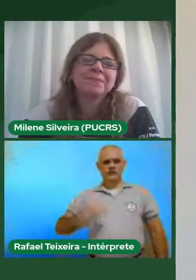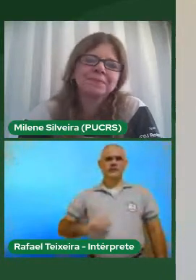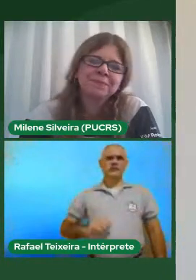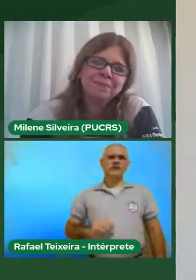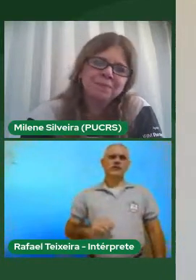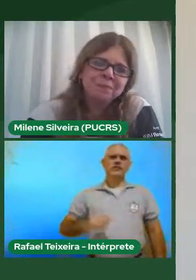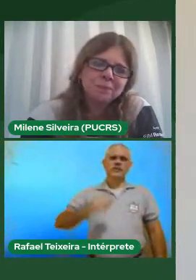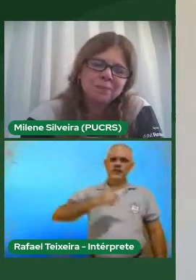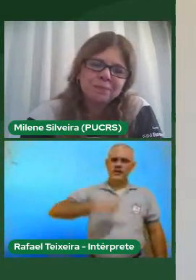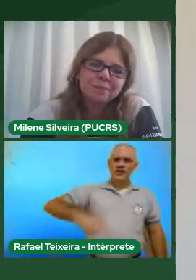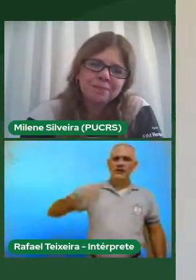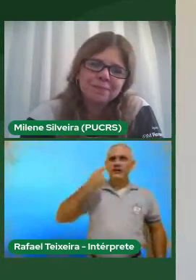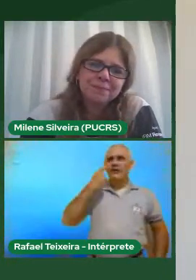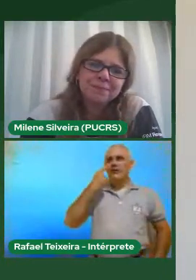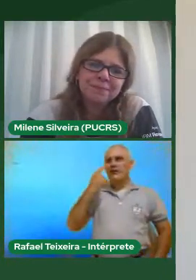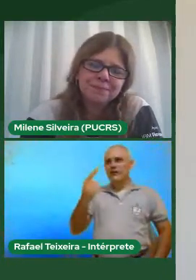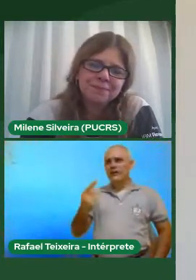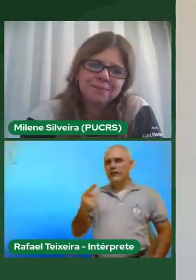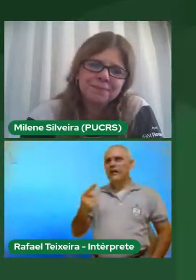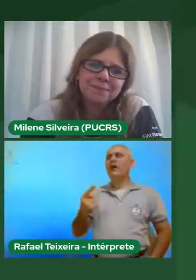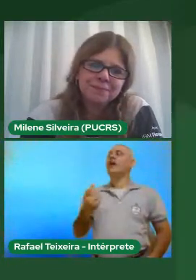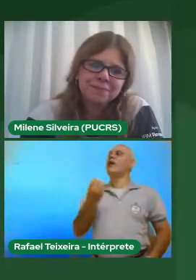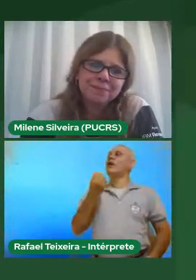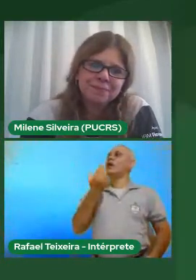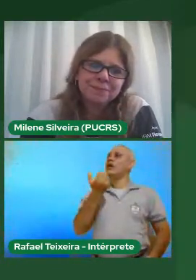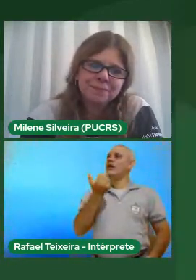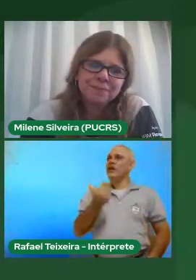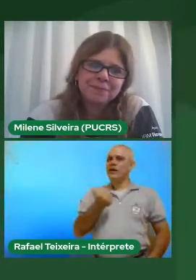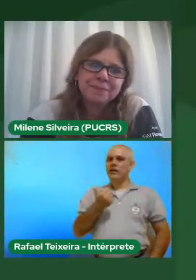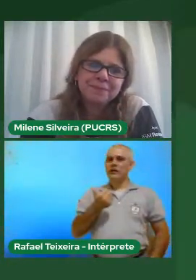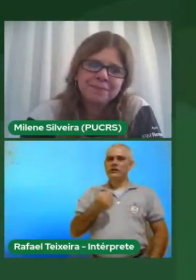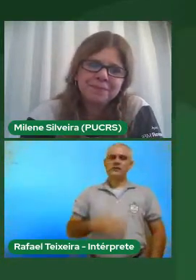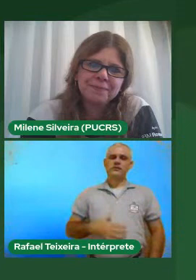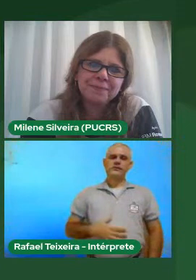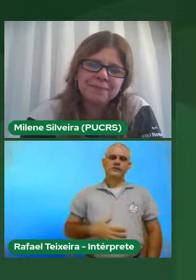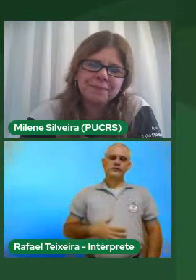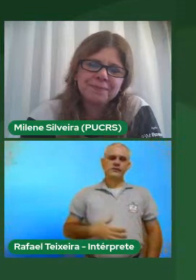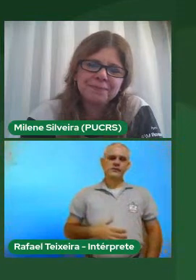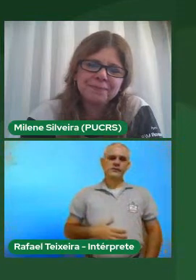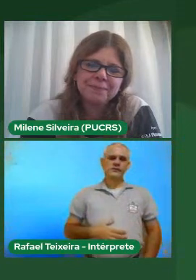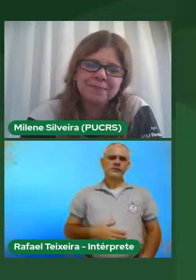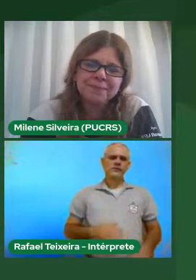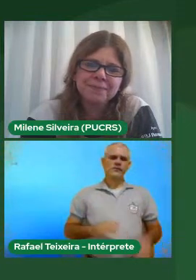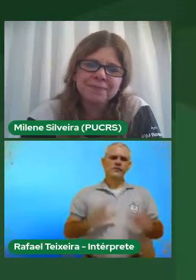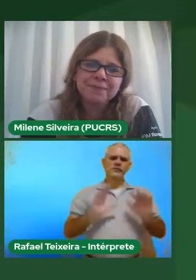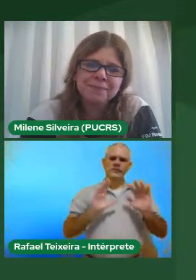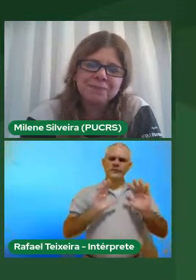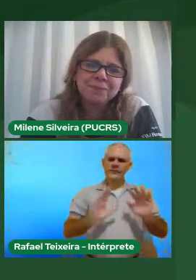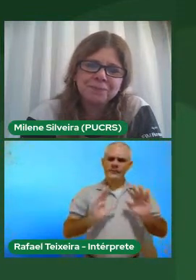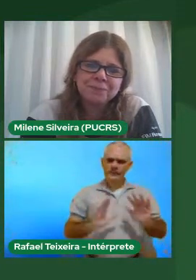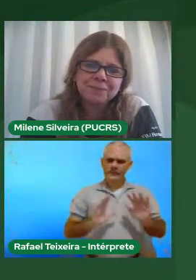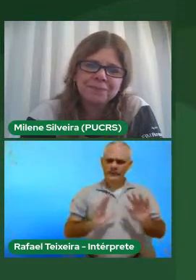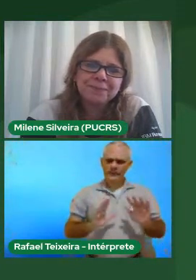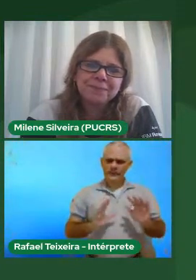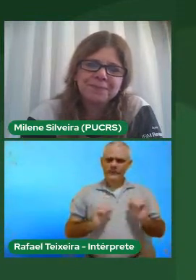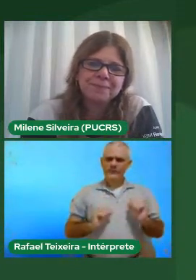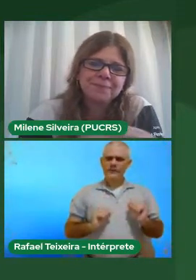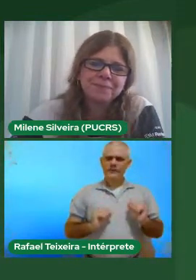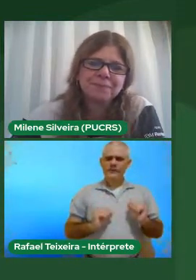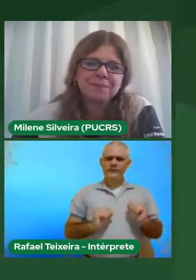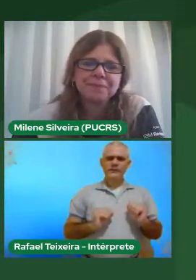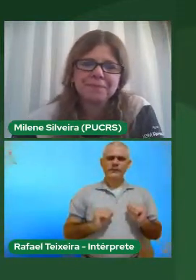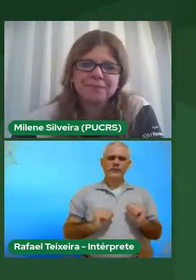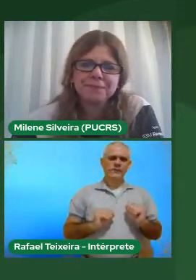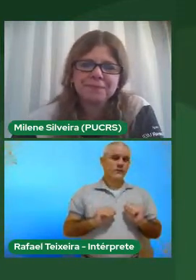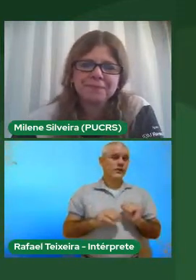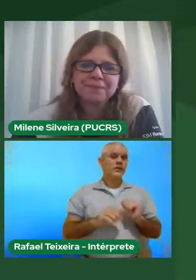sua palestra no IHC 2021. Mas, bons pesquisadores de IHC que somos, procuramos também